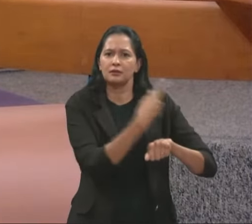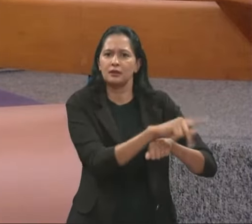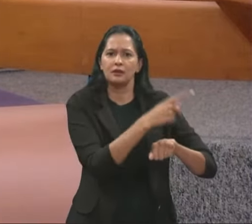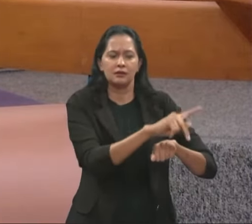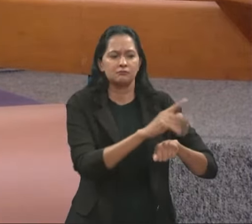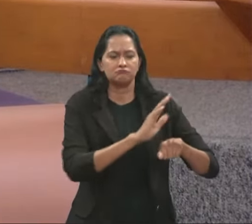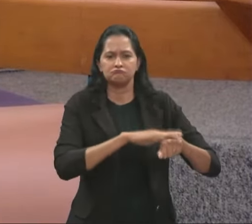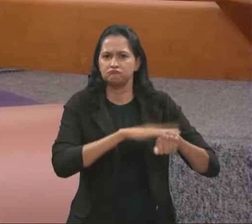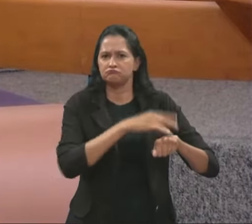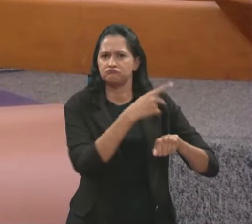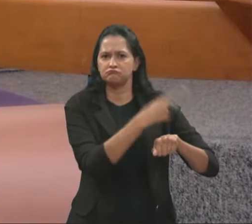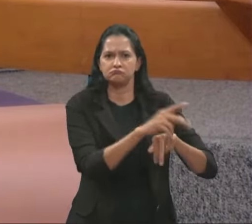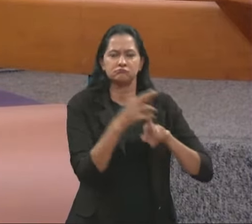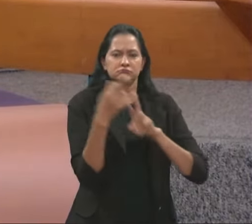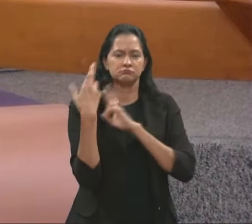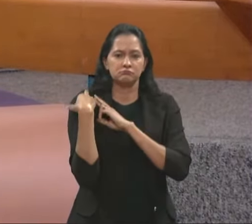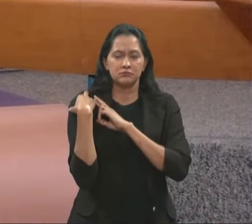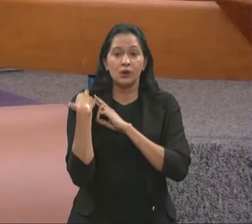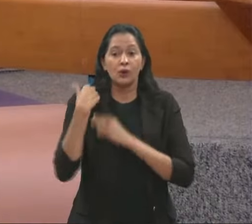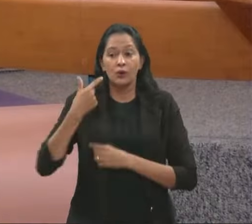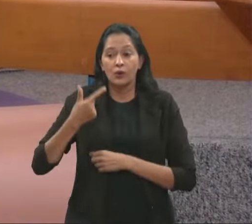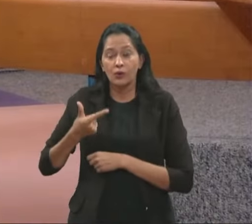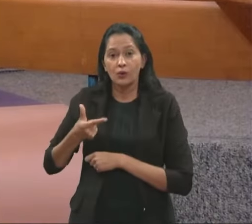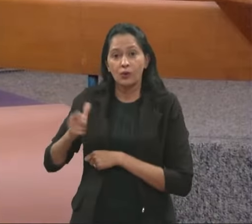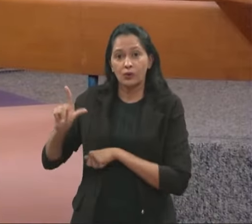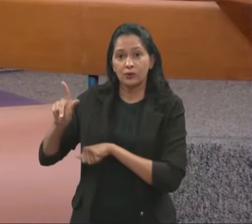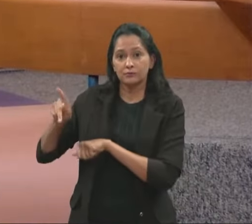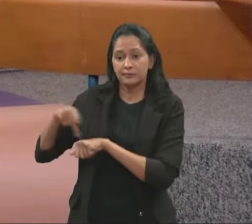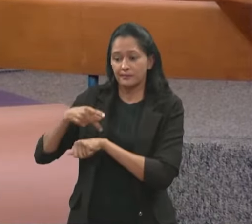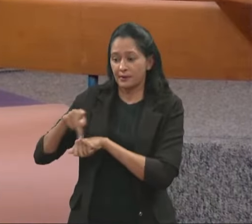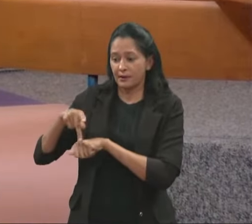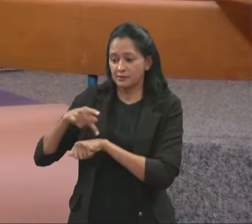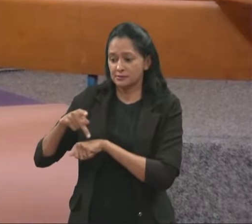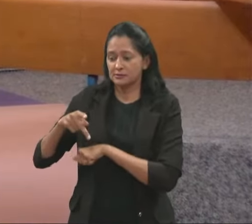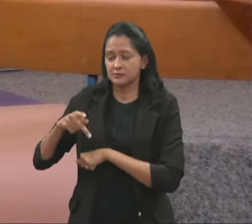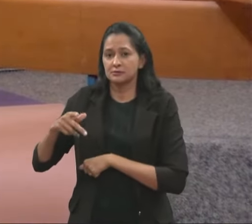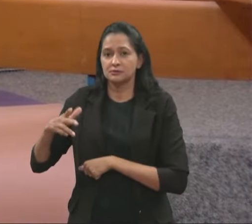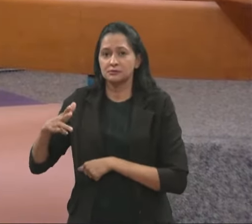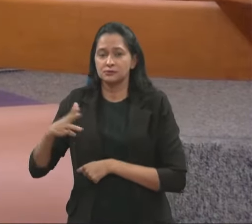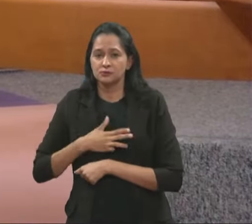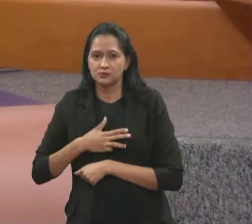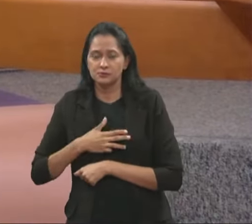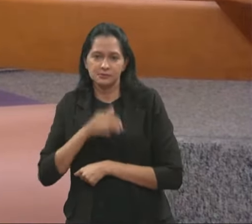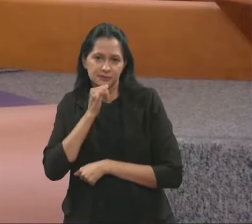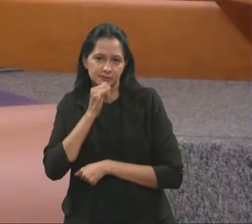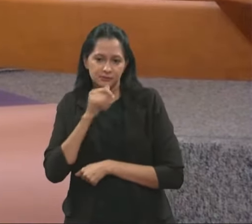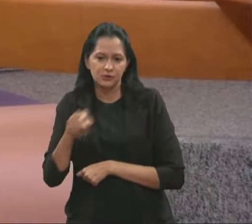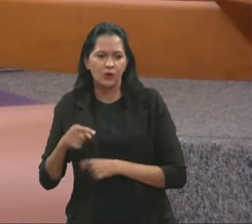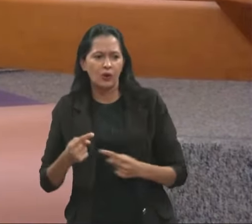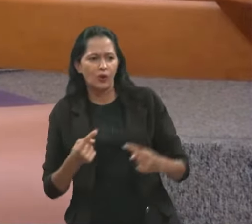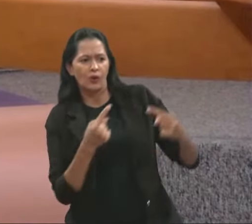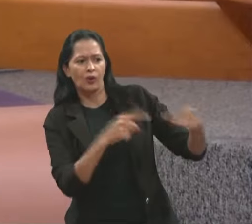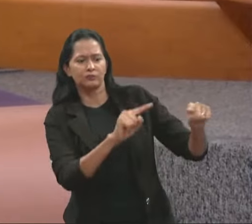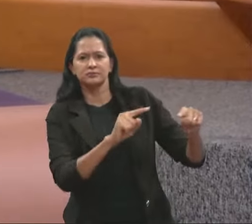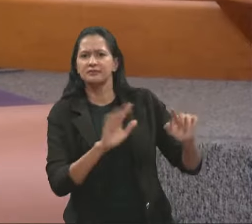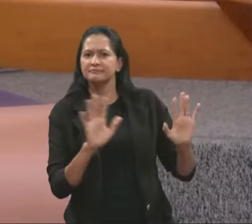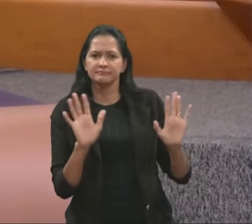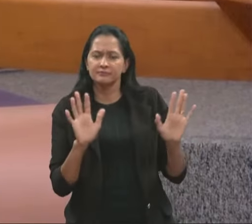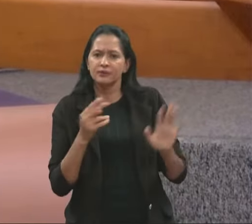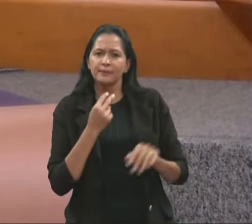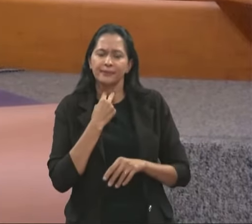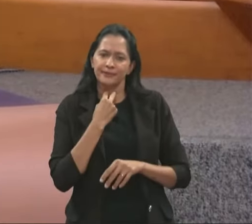jamais um chefe de Estado pode se atentar contra a democracia daquele país. Então, vereador Ronilson